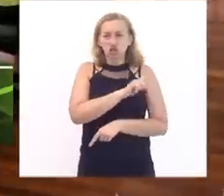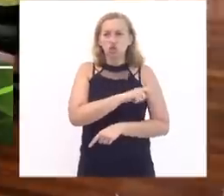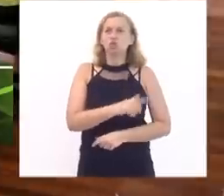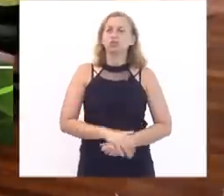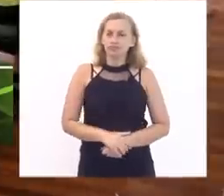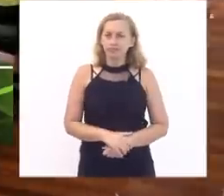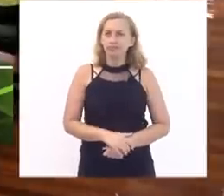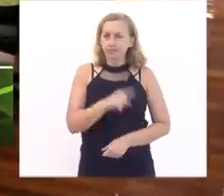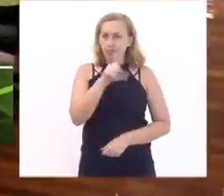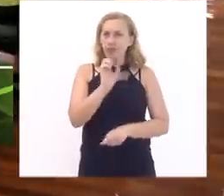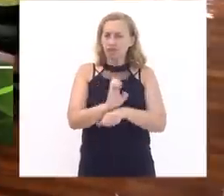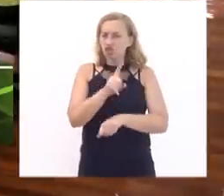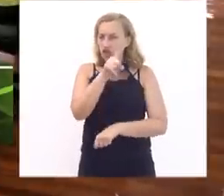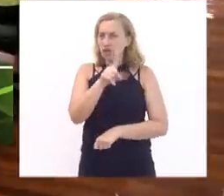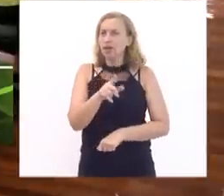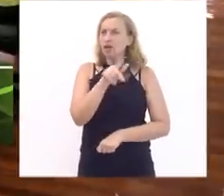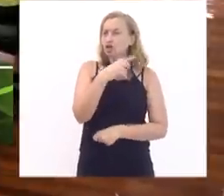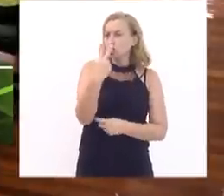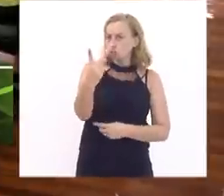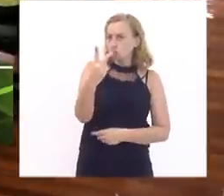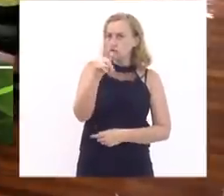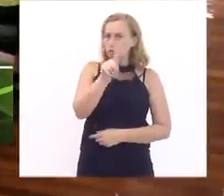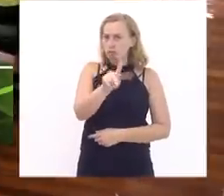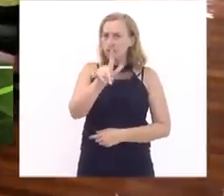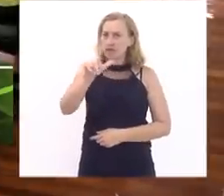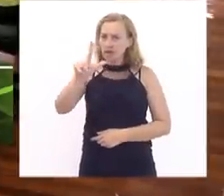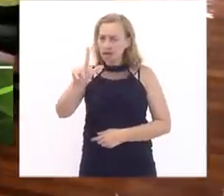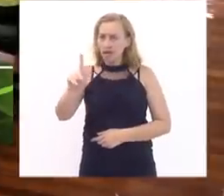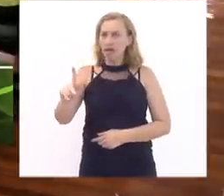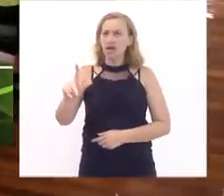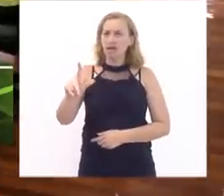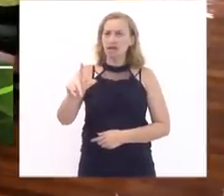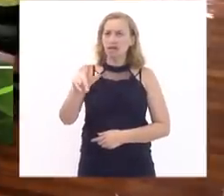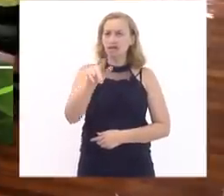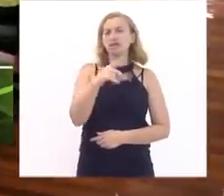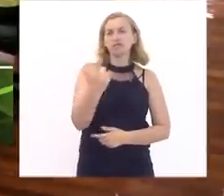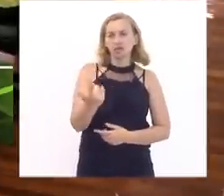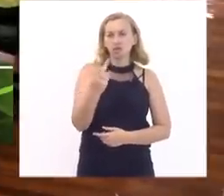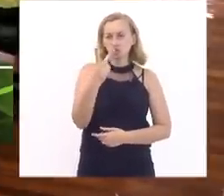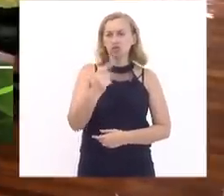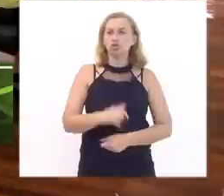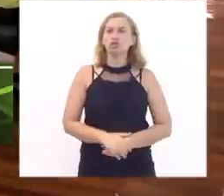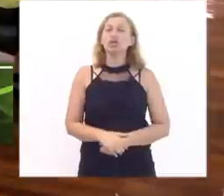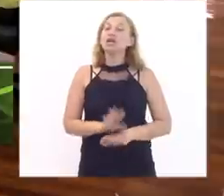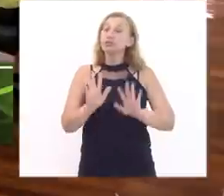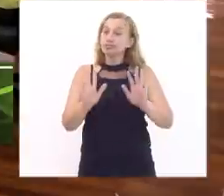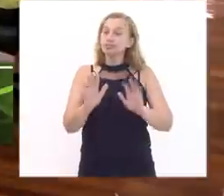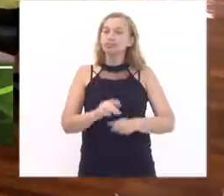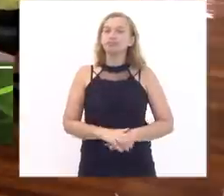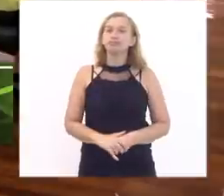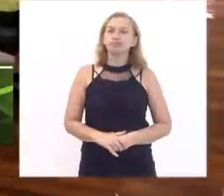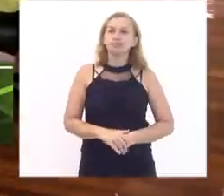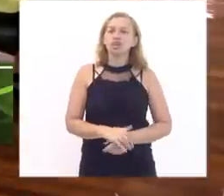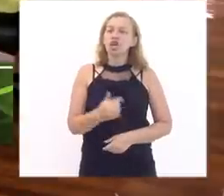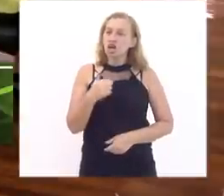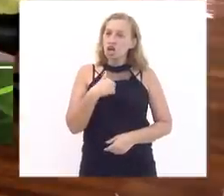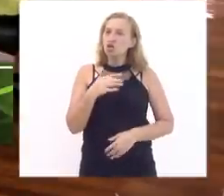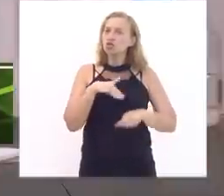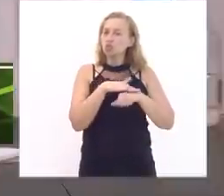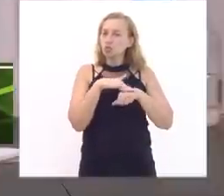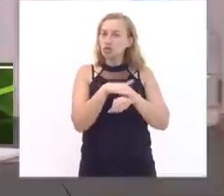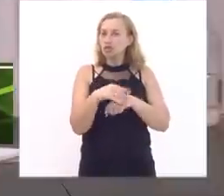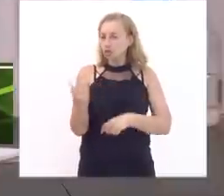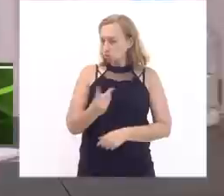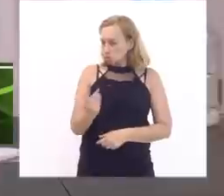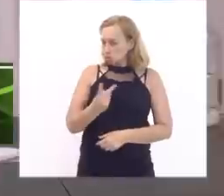de gestores. Esse é o, são é dois o PLs, gestores da Fazenda. E Previdência. Isso. Só que eu já conversei com os